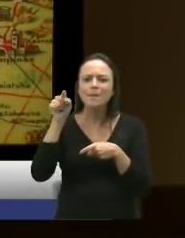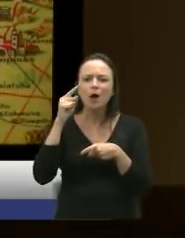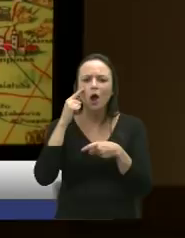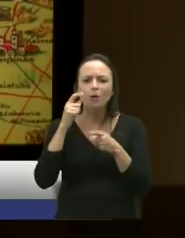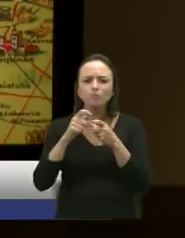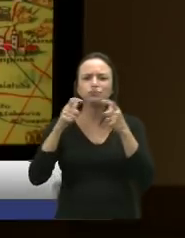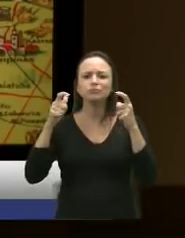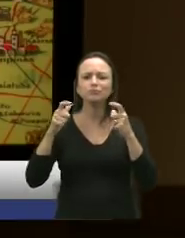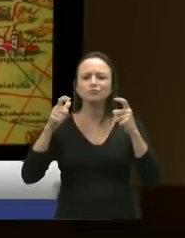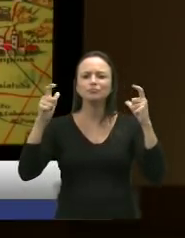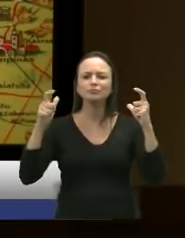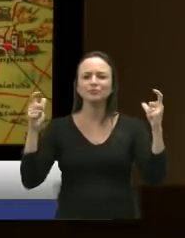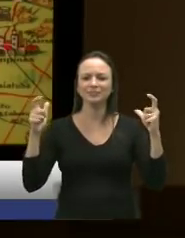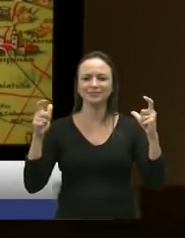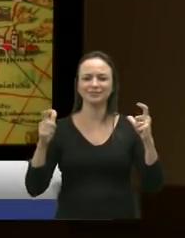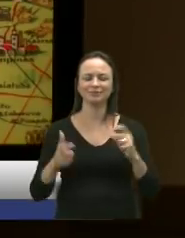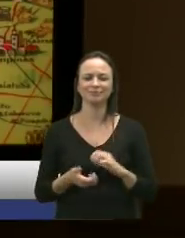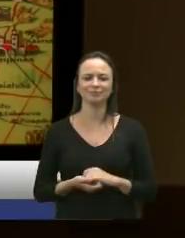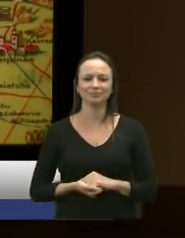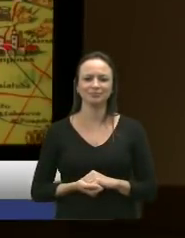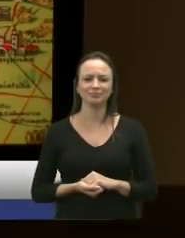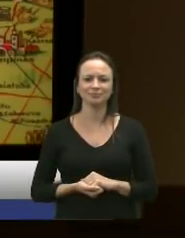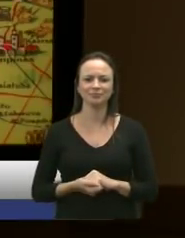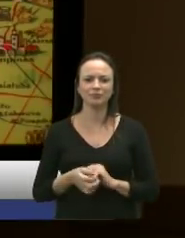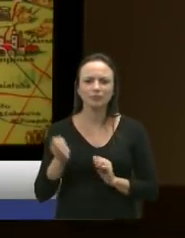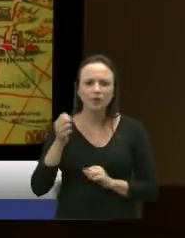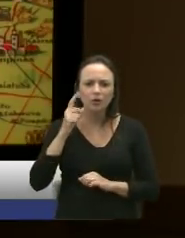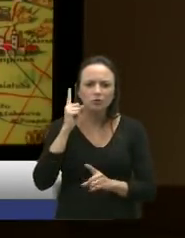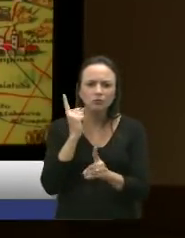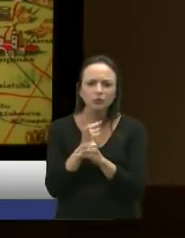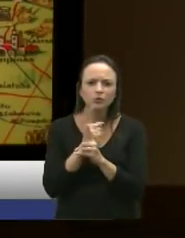um pouquinho. Deu para ver?